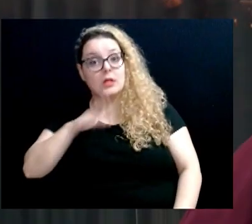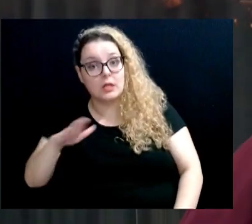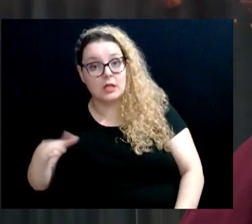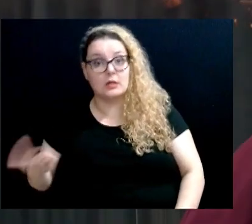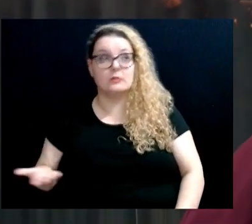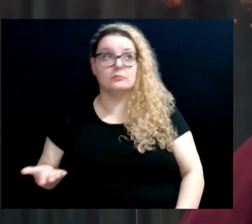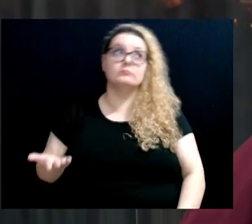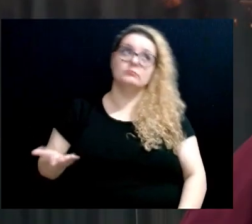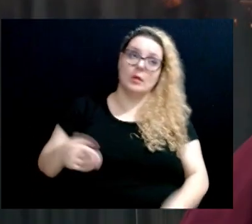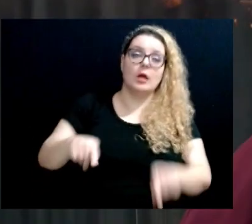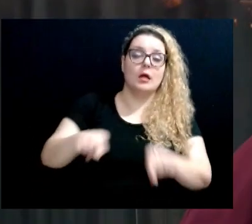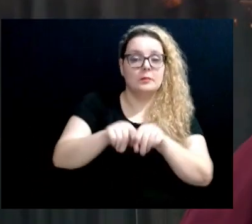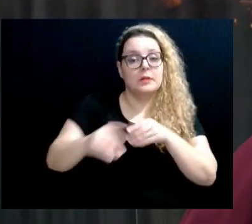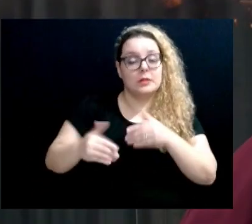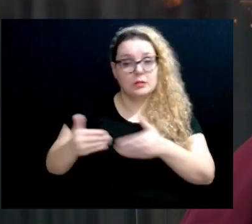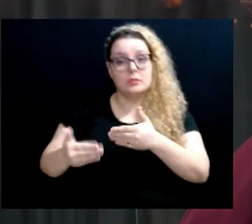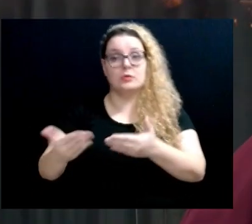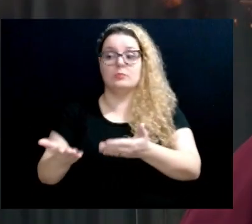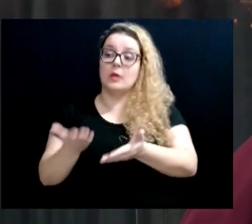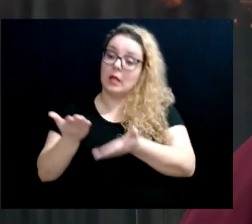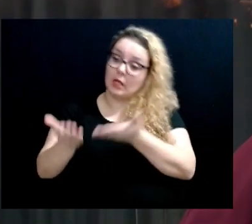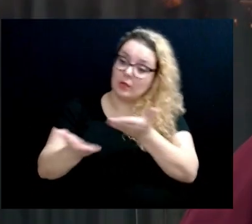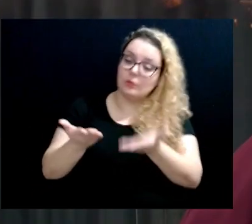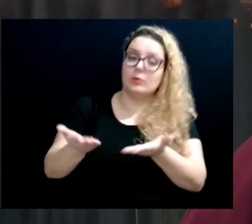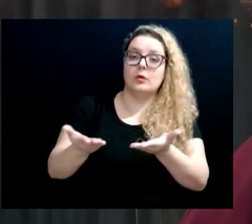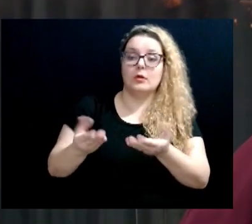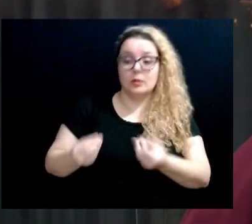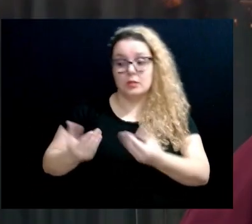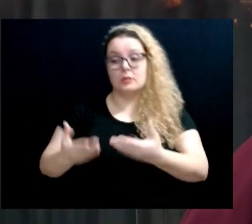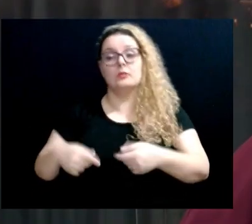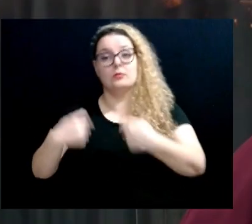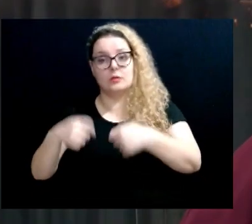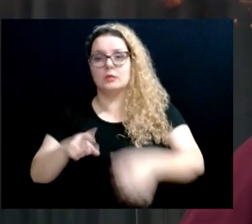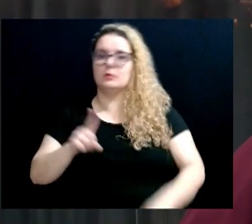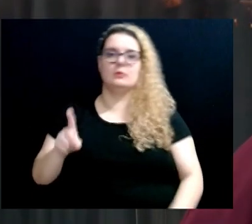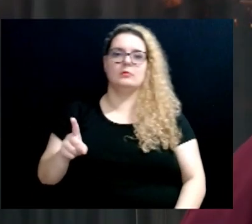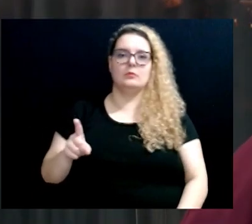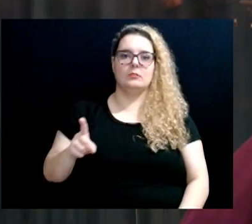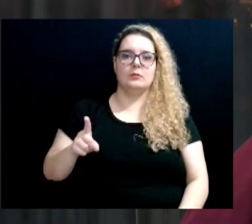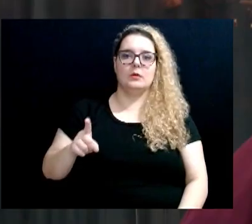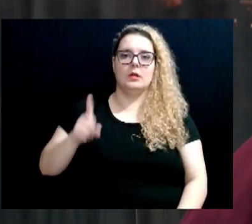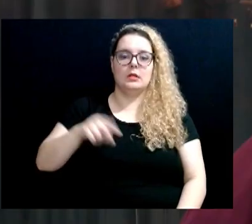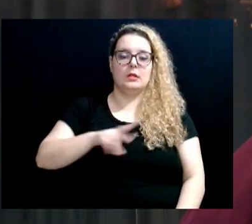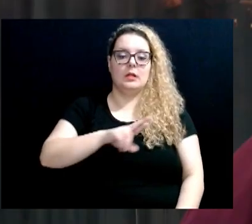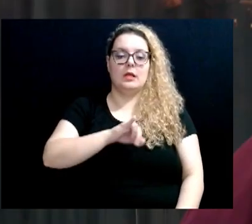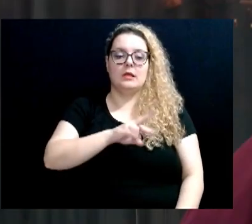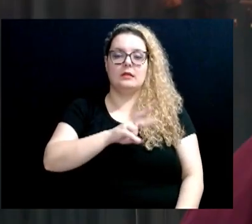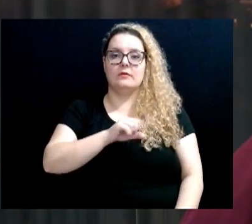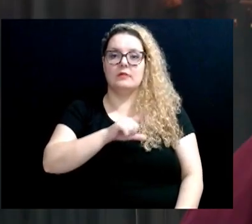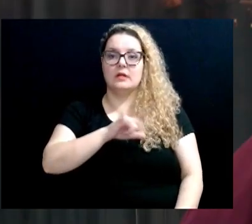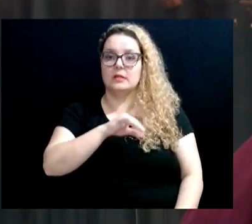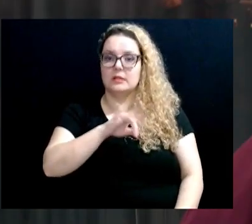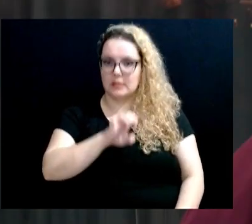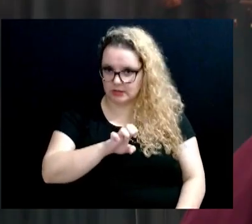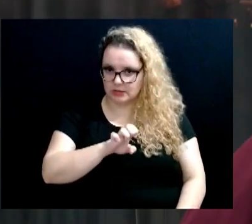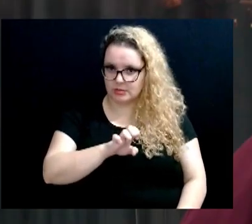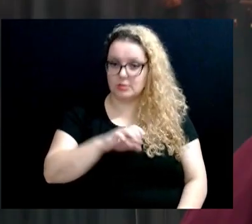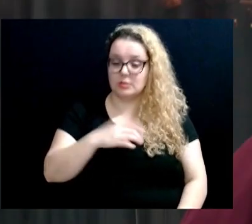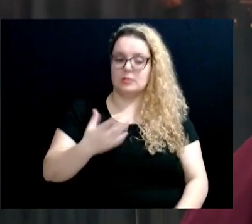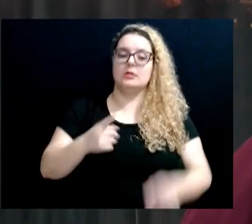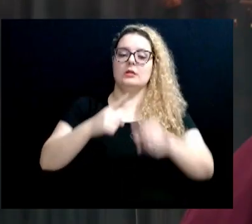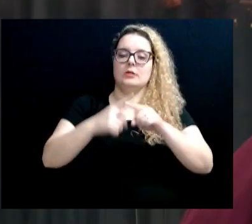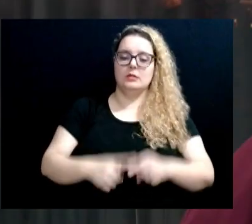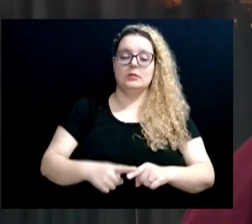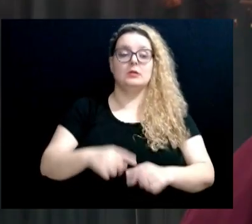processo elogiando, dando aquilo que precisa, não, ele está na rivalidade, né, e aí nessa rivalidade, nessa inveja, esse adulto se